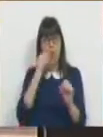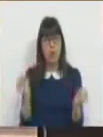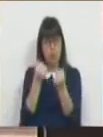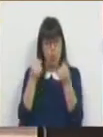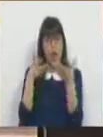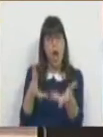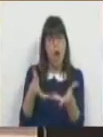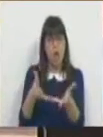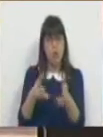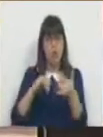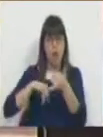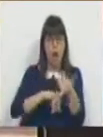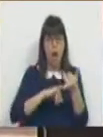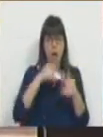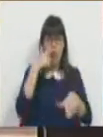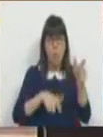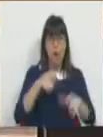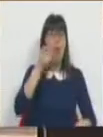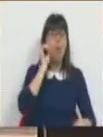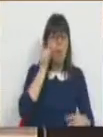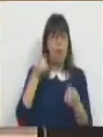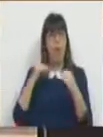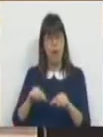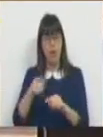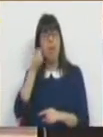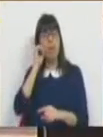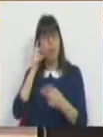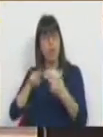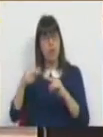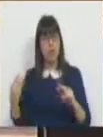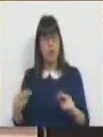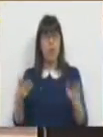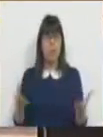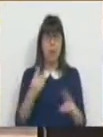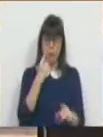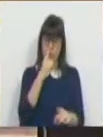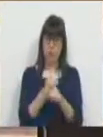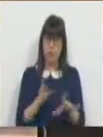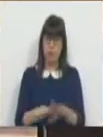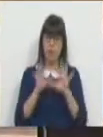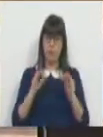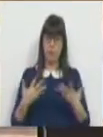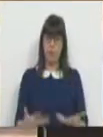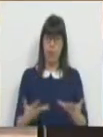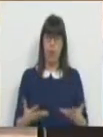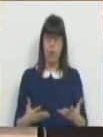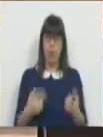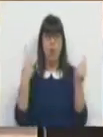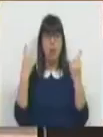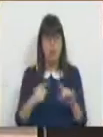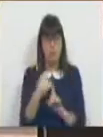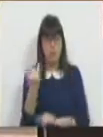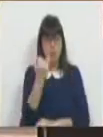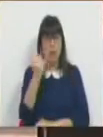e assistência por parte das associações humanitárias de bombeiros e dos bombeiros municipais. Da mesma forma, atualmente, apenas